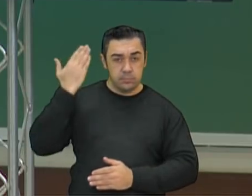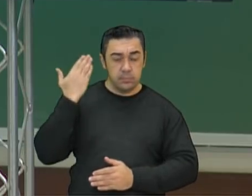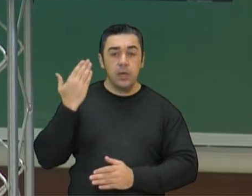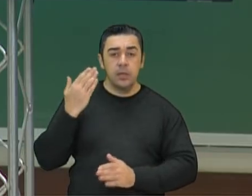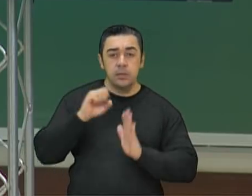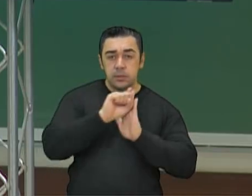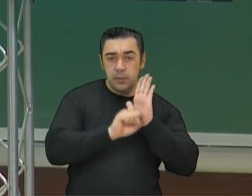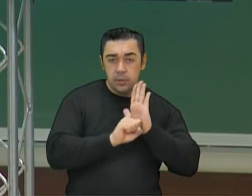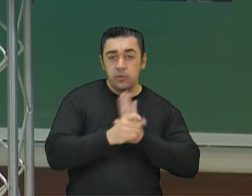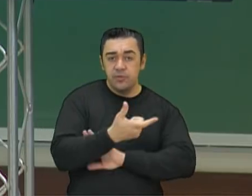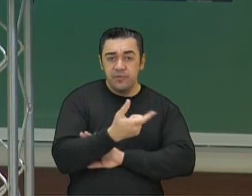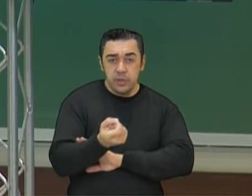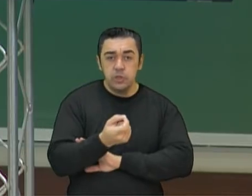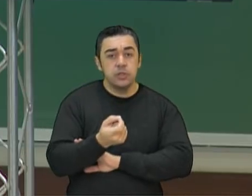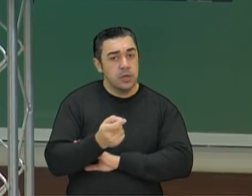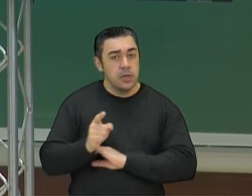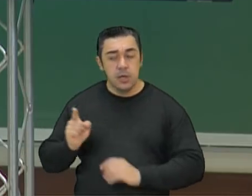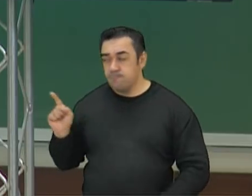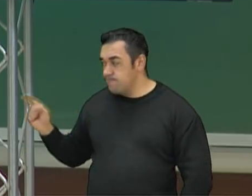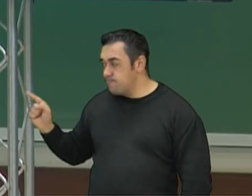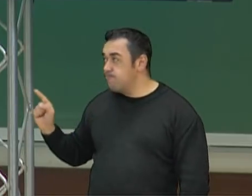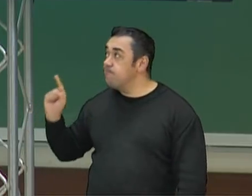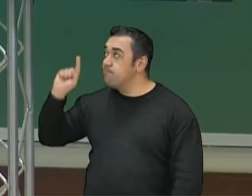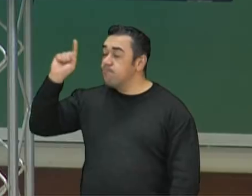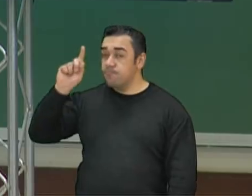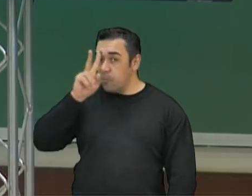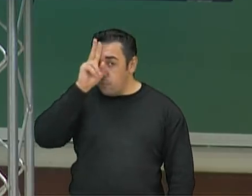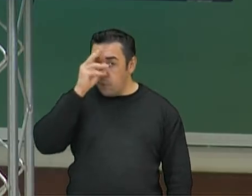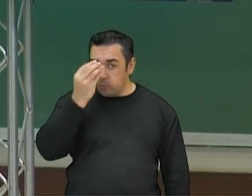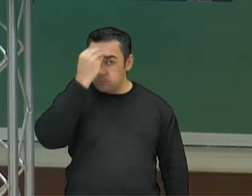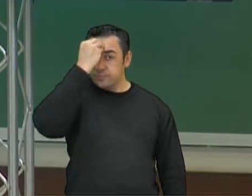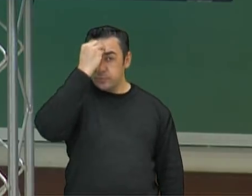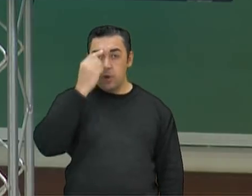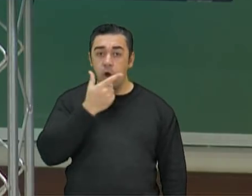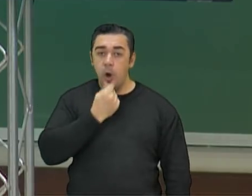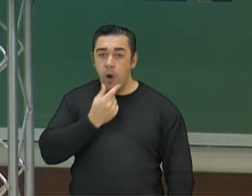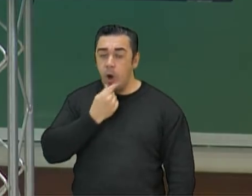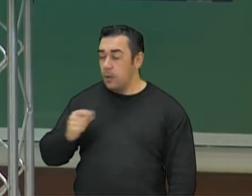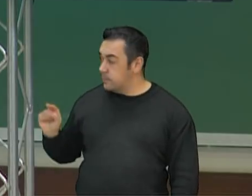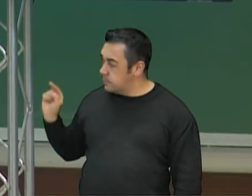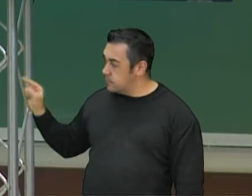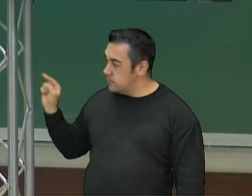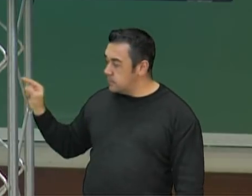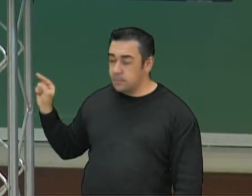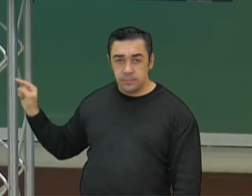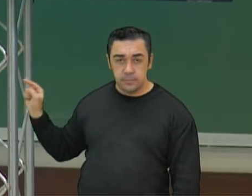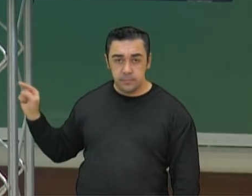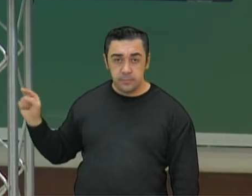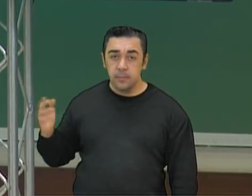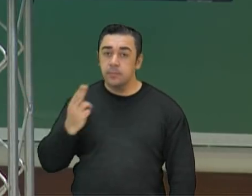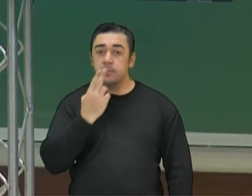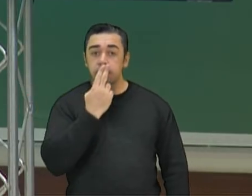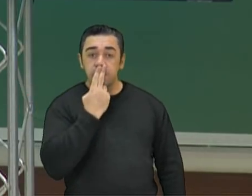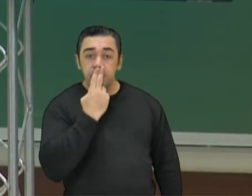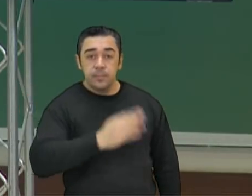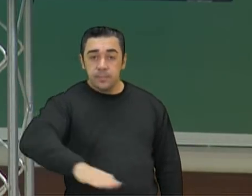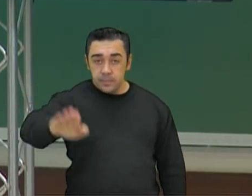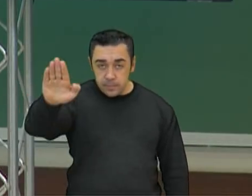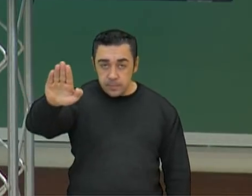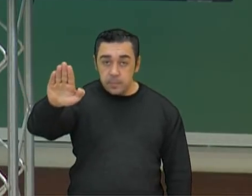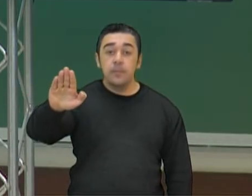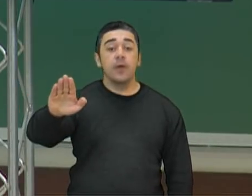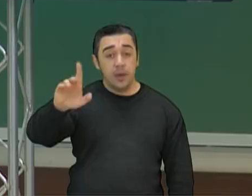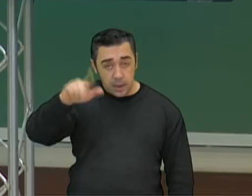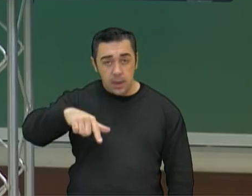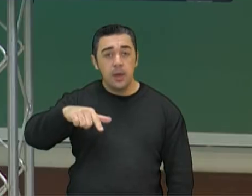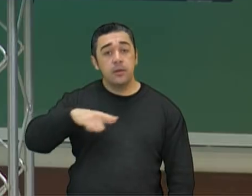sem ter essas duas imagens na cabeça. Primeiro, esse homem do lado esquerdo, Adolf Hitler, o